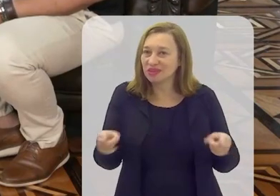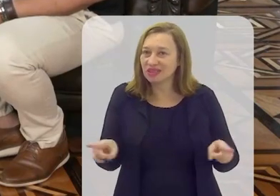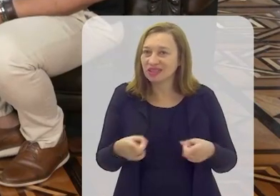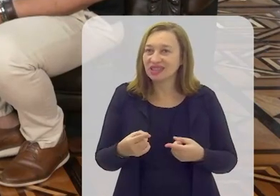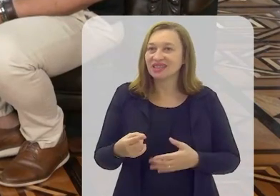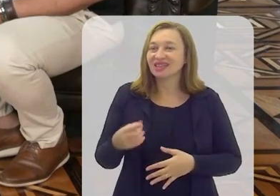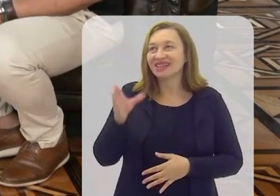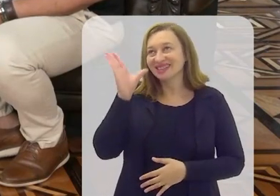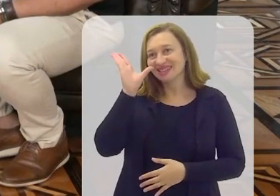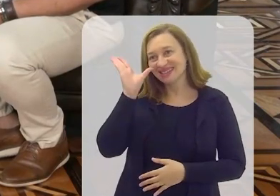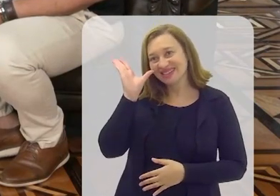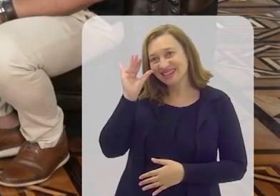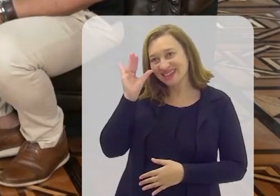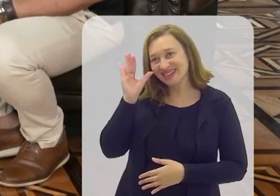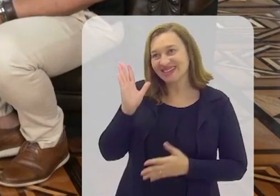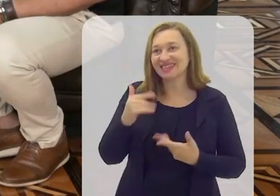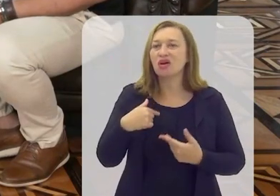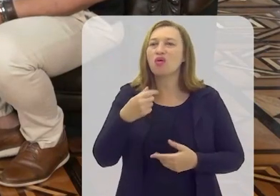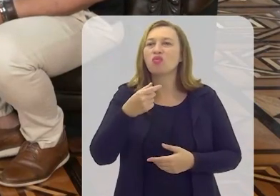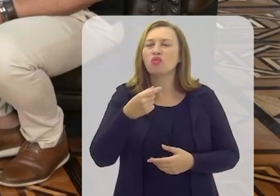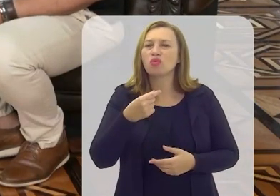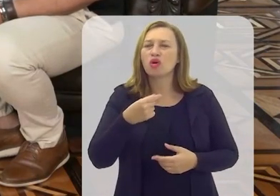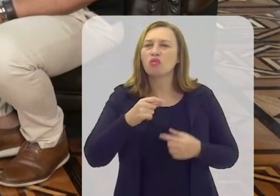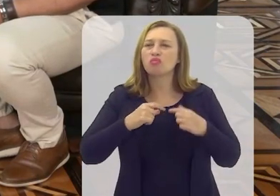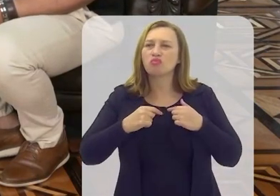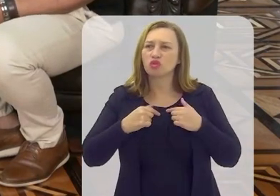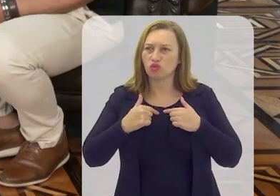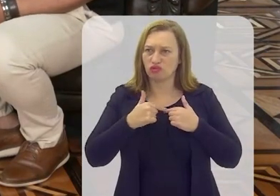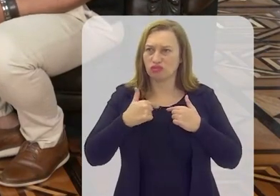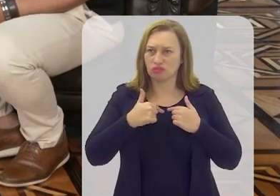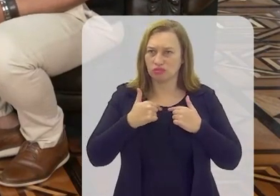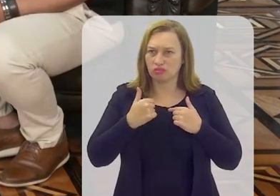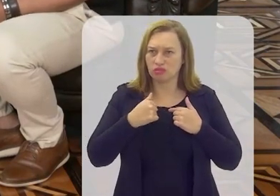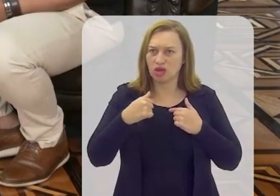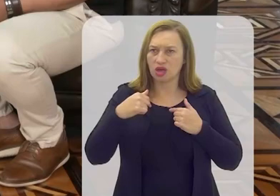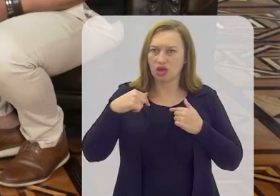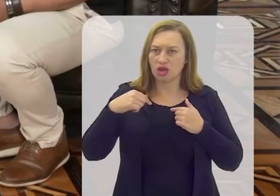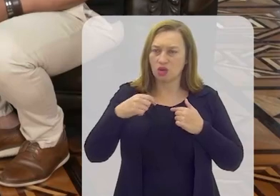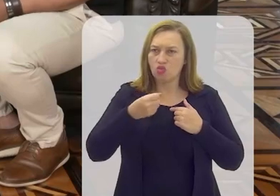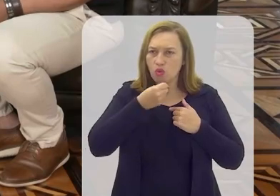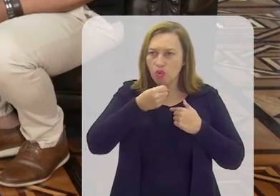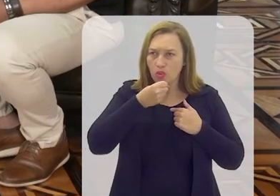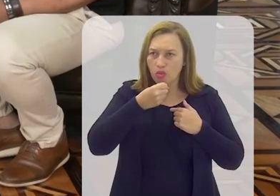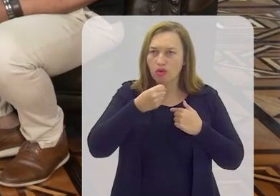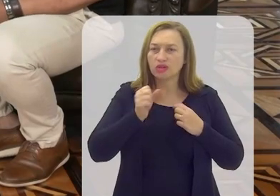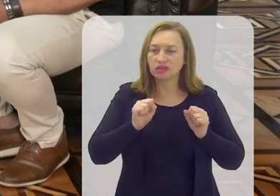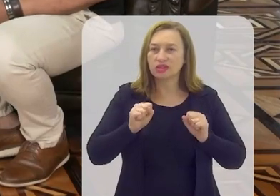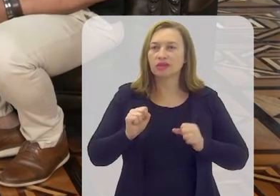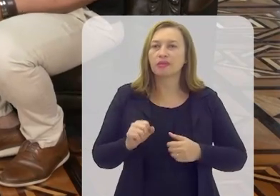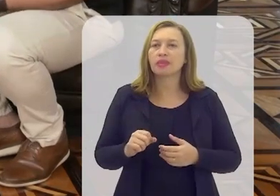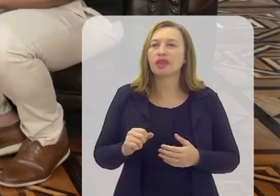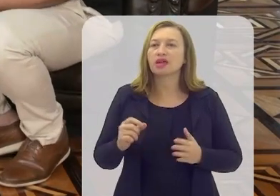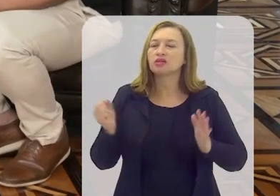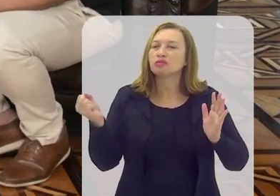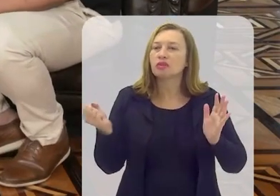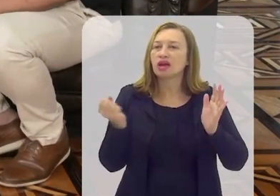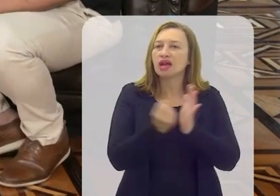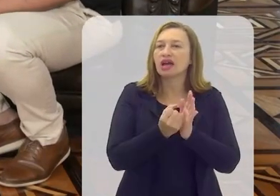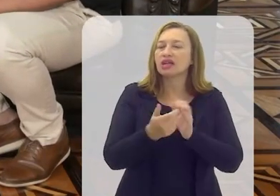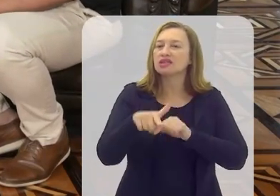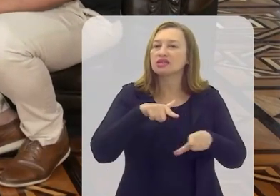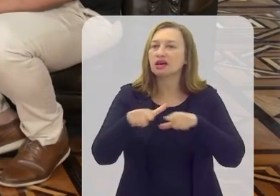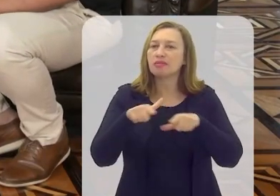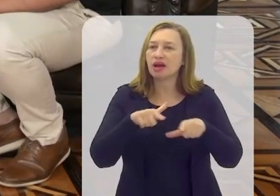Vai. É muito interessante. O microfone está aqui? Está aqui? Está, Nael? Está aqui o microfone? Está aqui? Está? Tem duas canções que marcaram